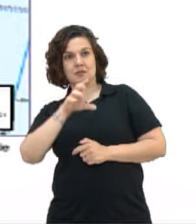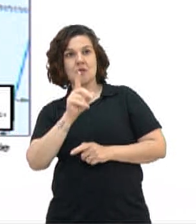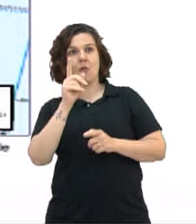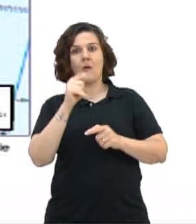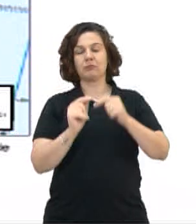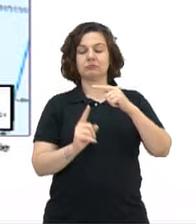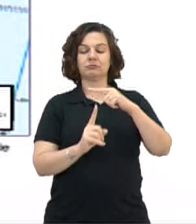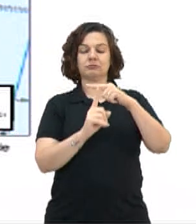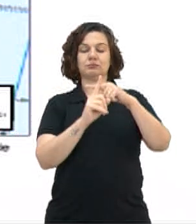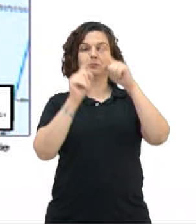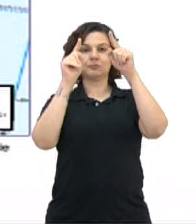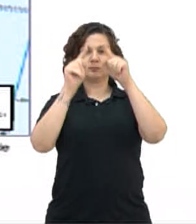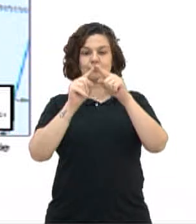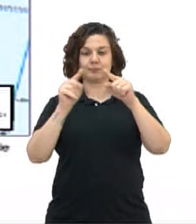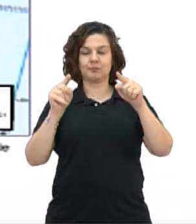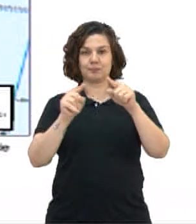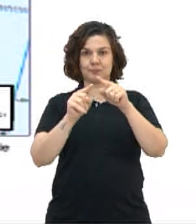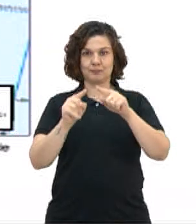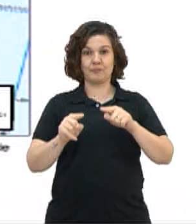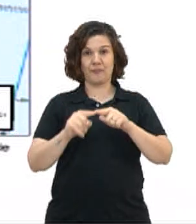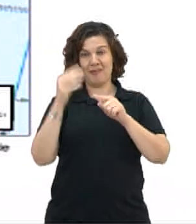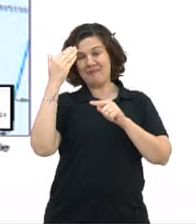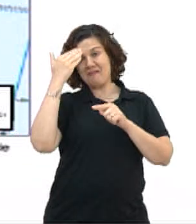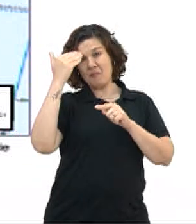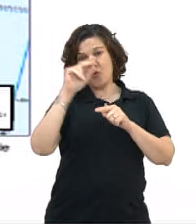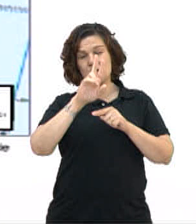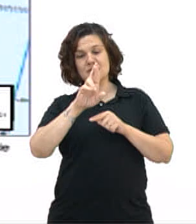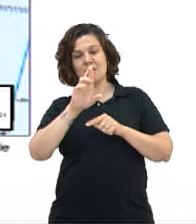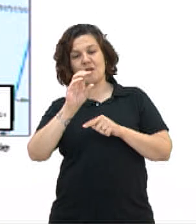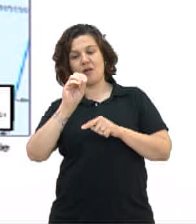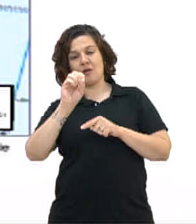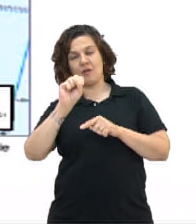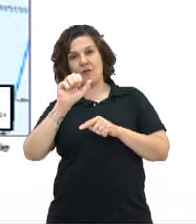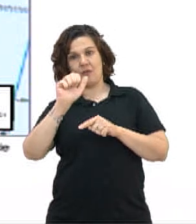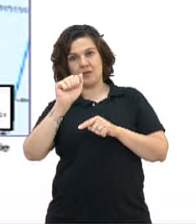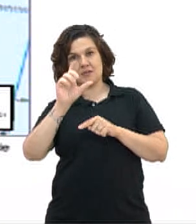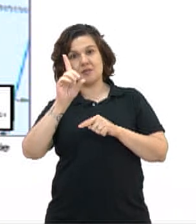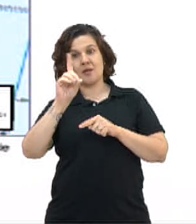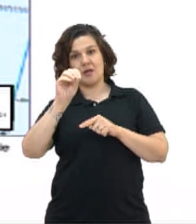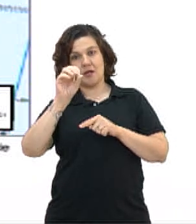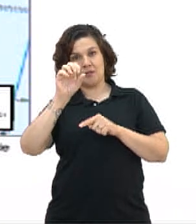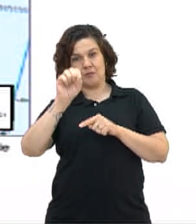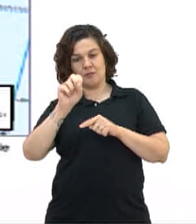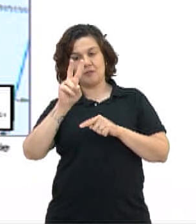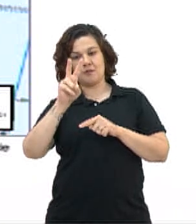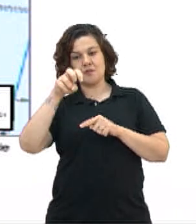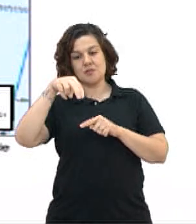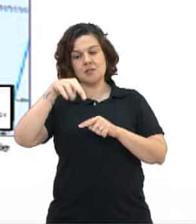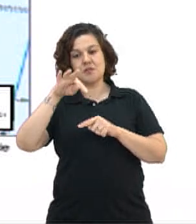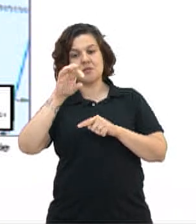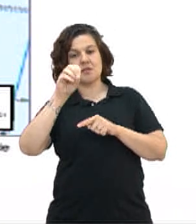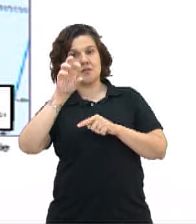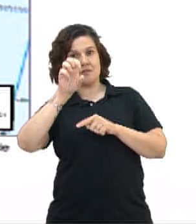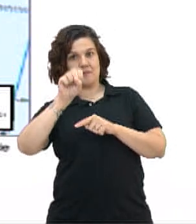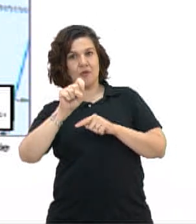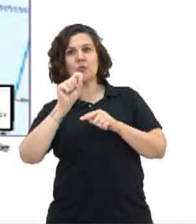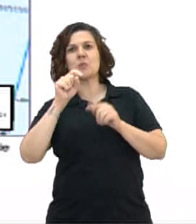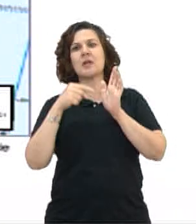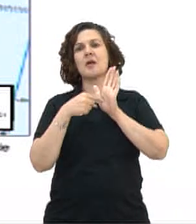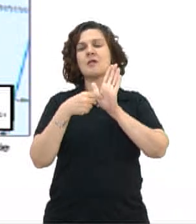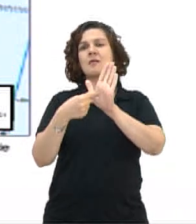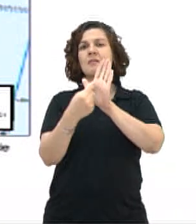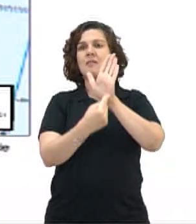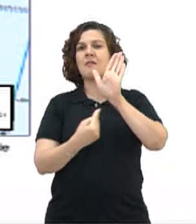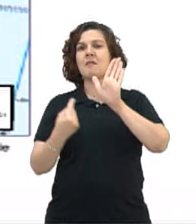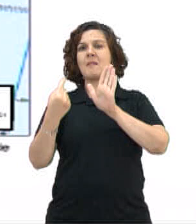dos ventos, tá? Conforme você pode ver ali, ó, no canto superior direito, nós temos ali a rosa dos ventos, que ela indica para